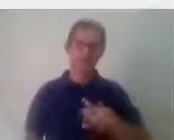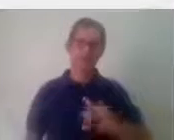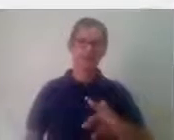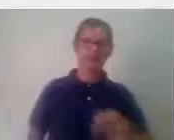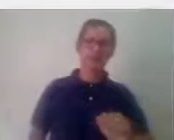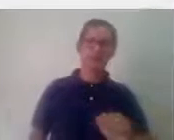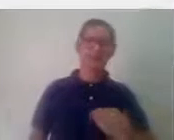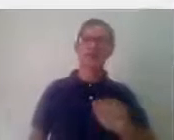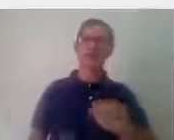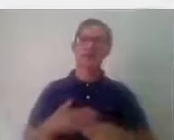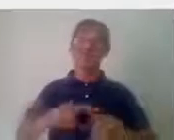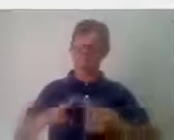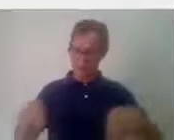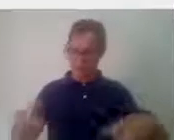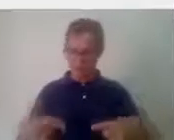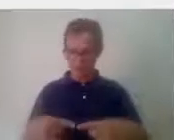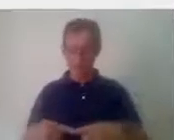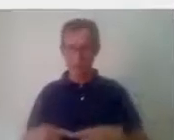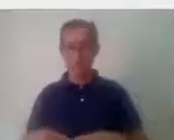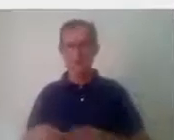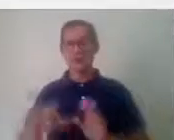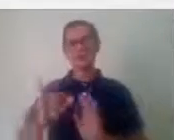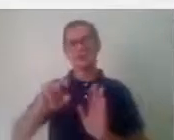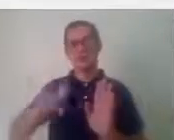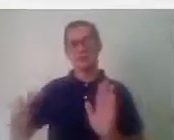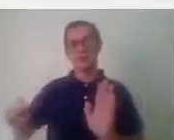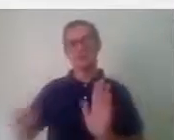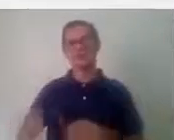minha área, que está lá no plano xy.